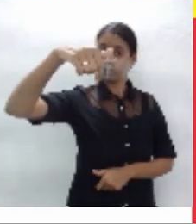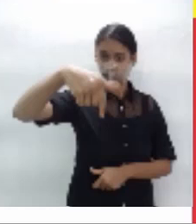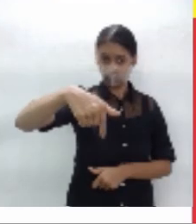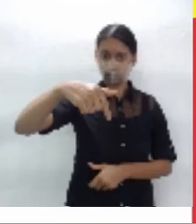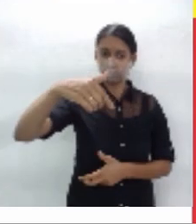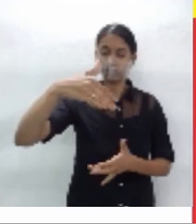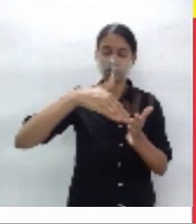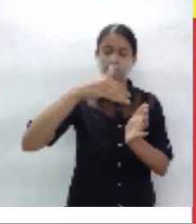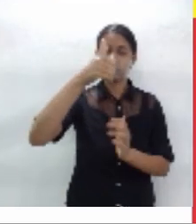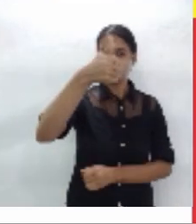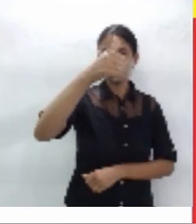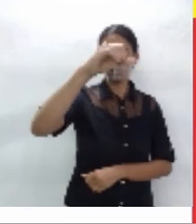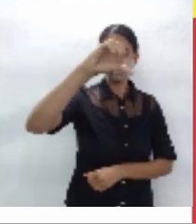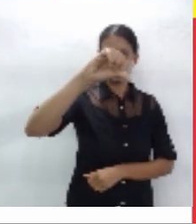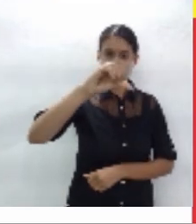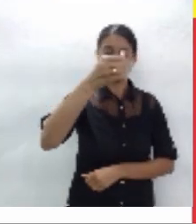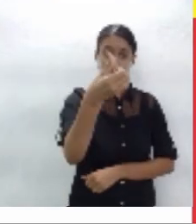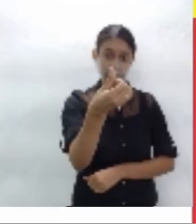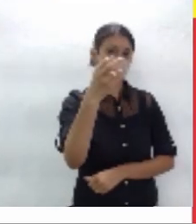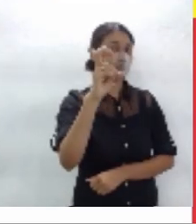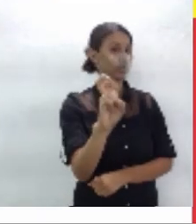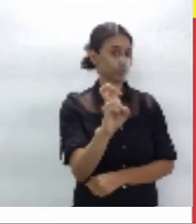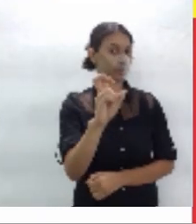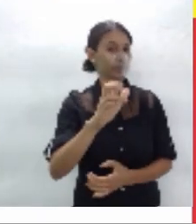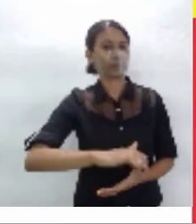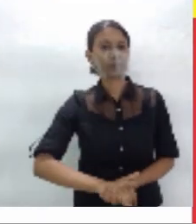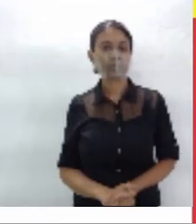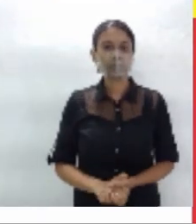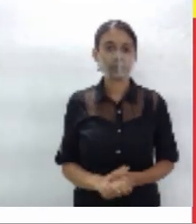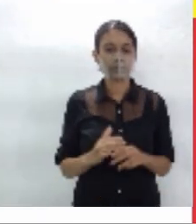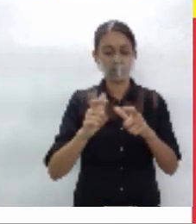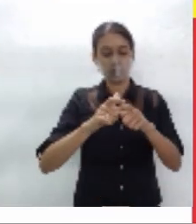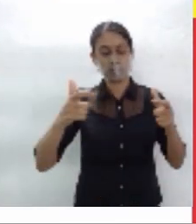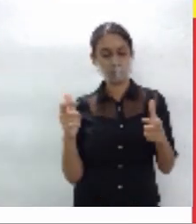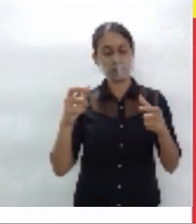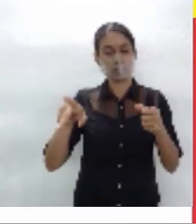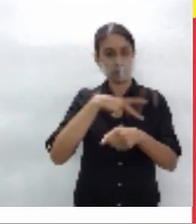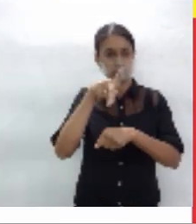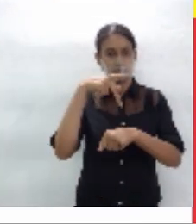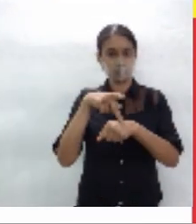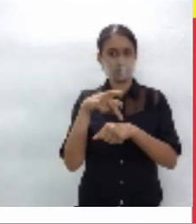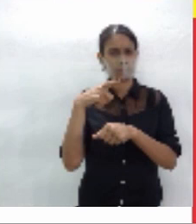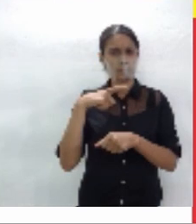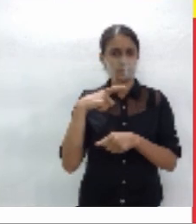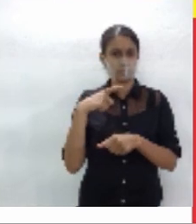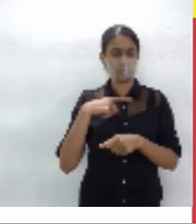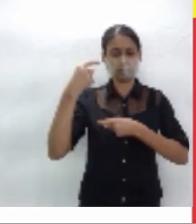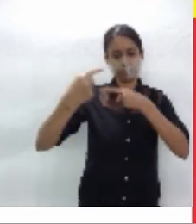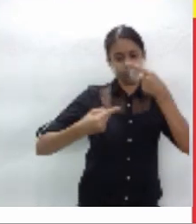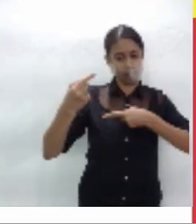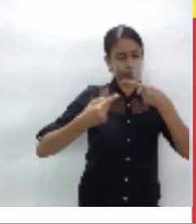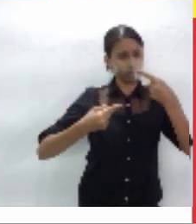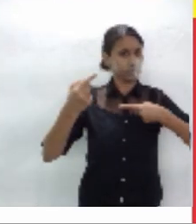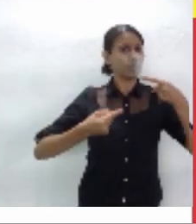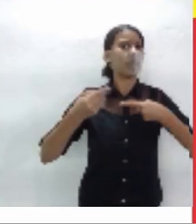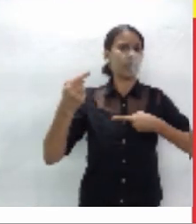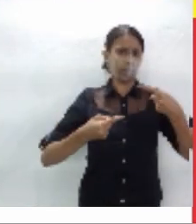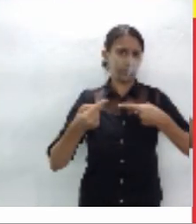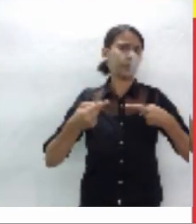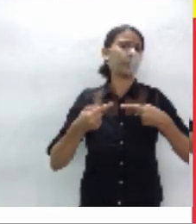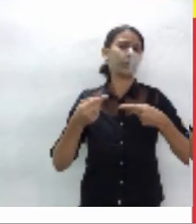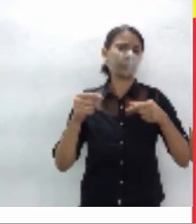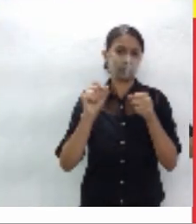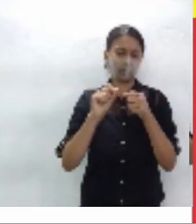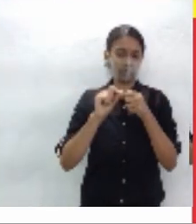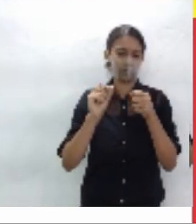1957 a 1965. Na maioria dos países, havia partidos políticos que